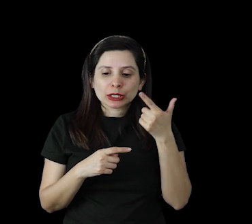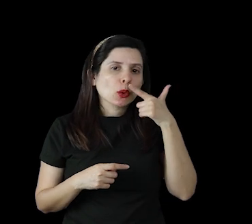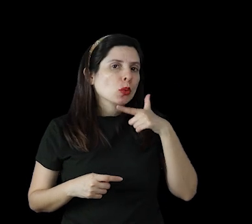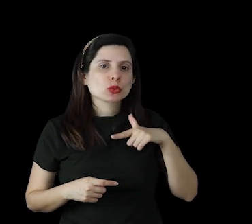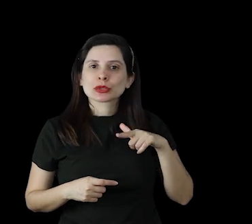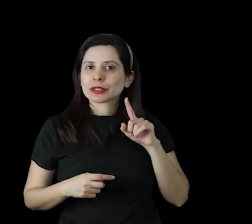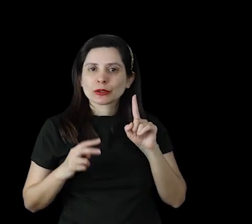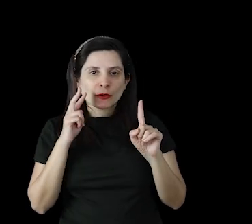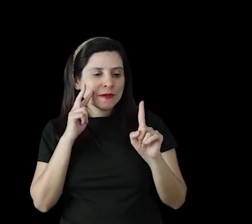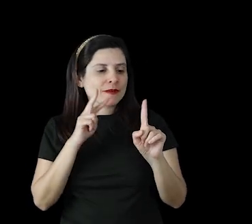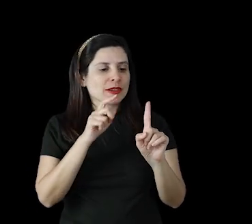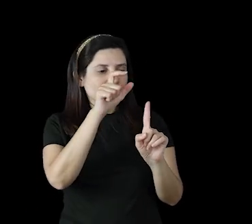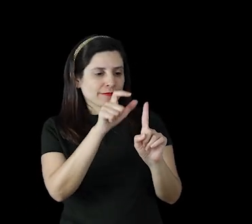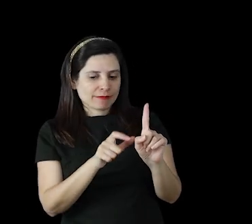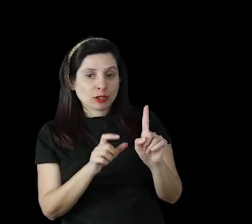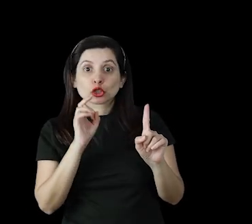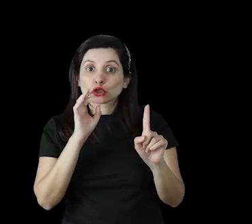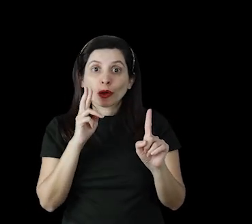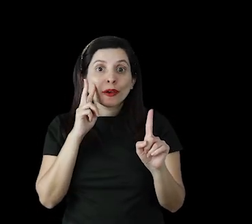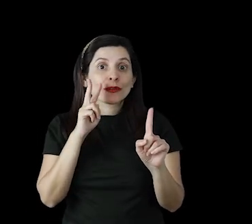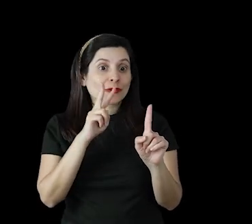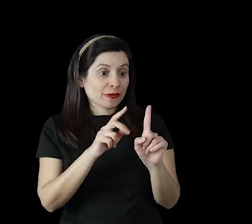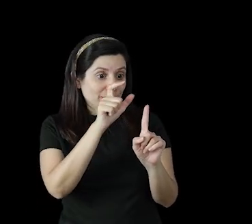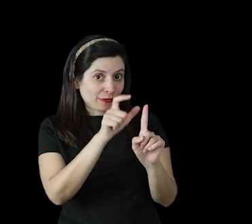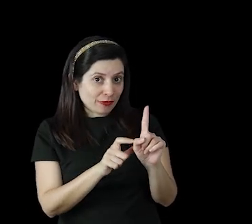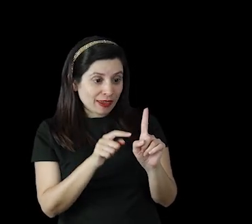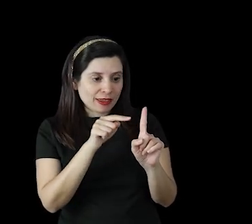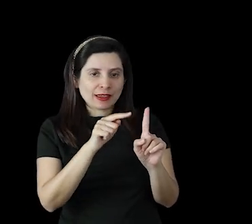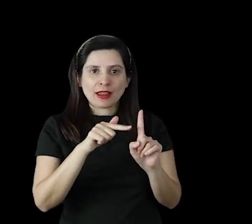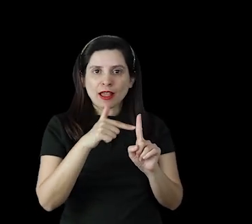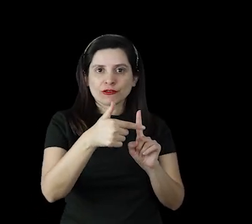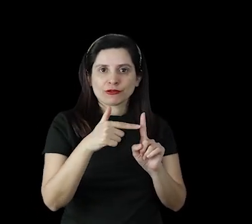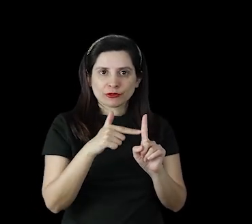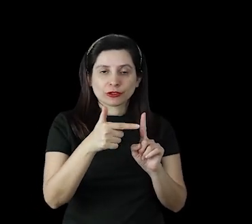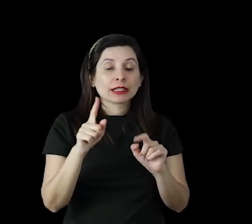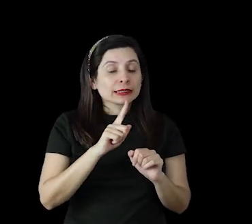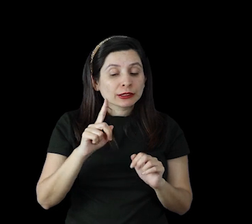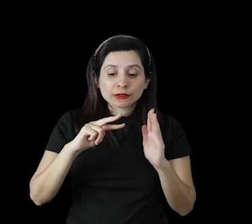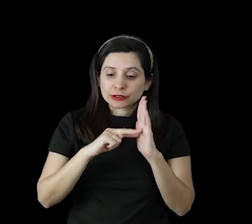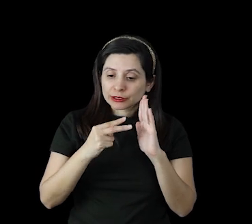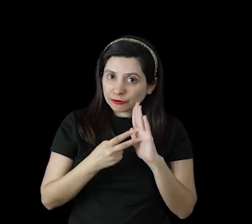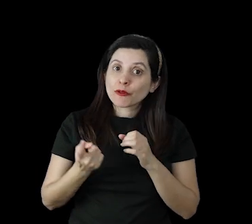ver o personagem, né, eu só consigo ver o personagem agindo. Isso não quer dizer, volto